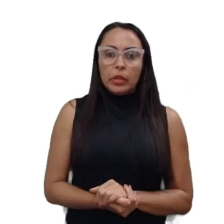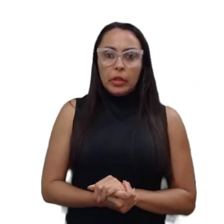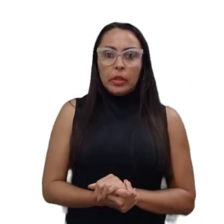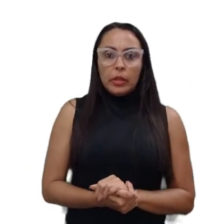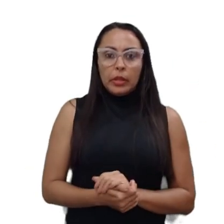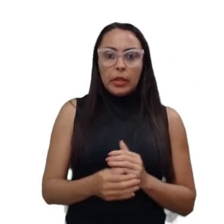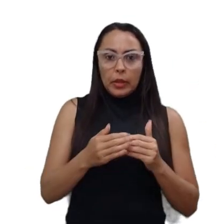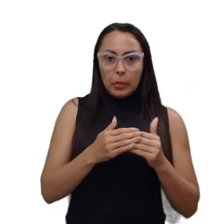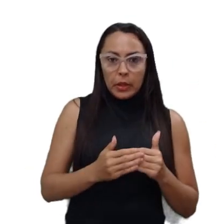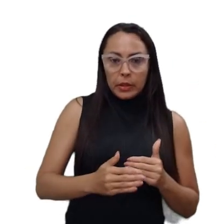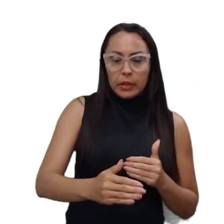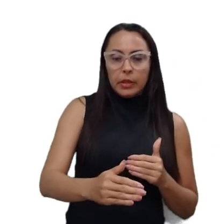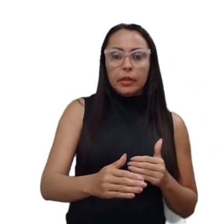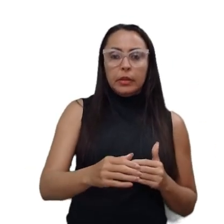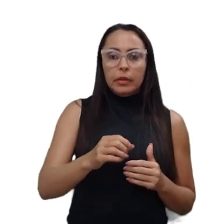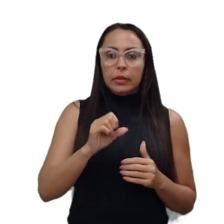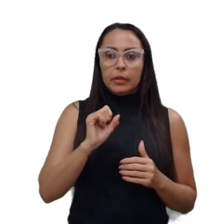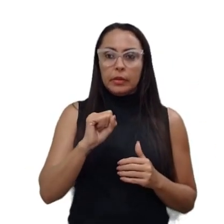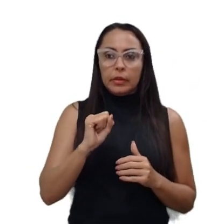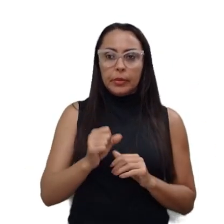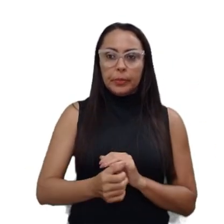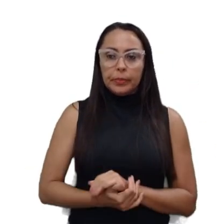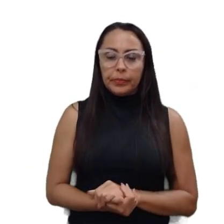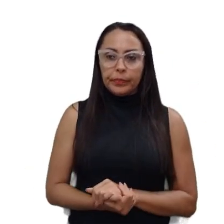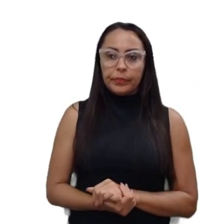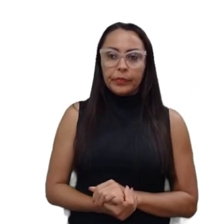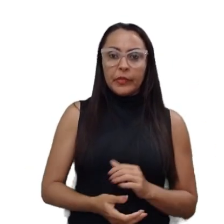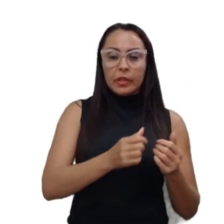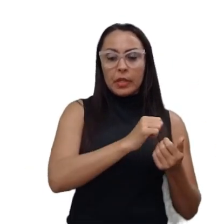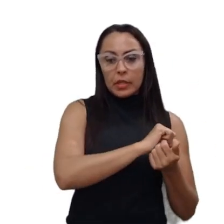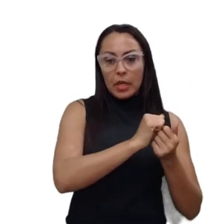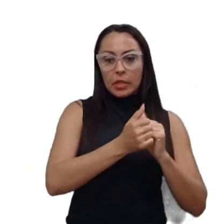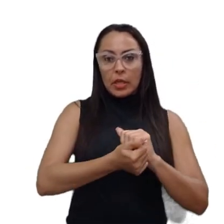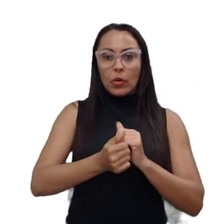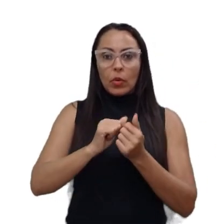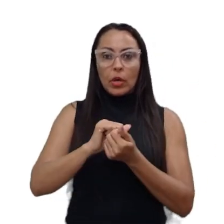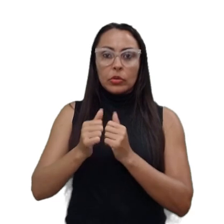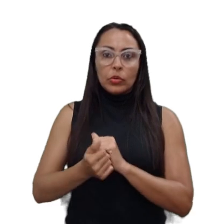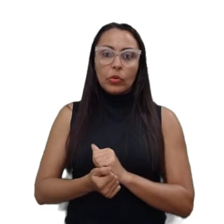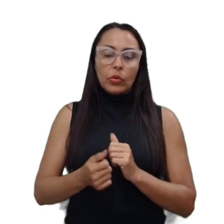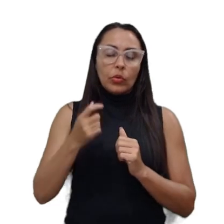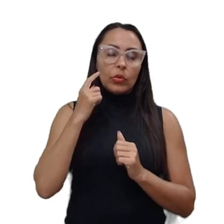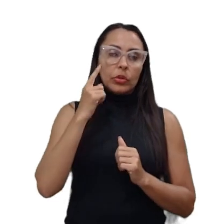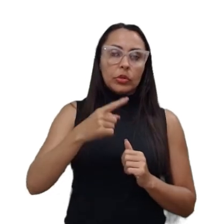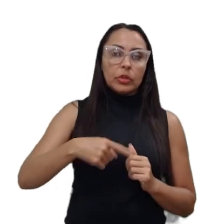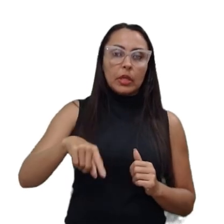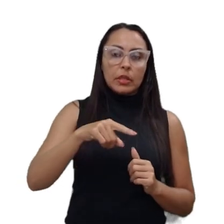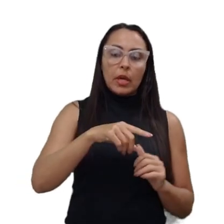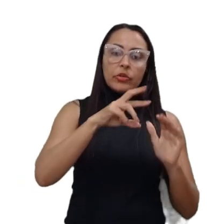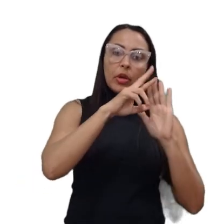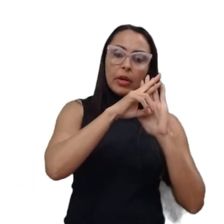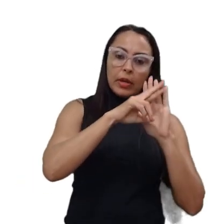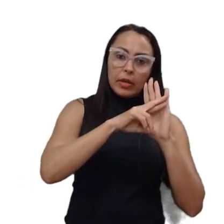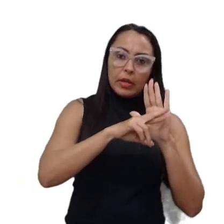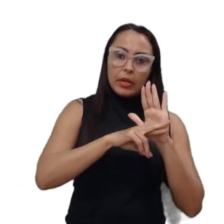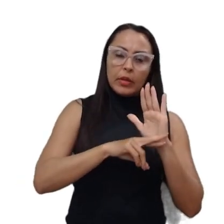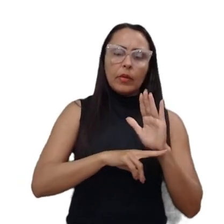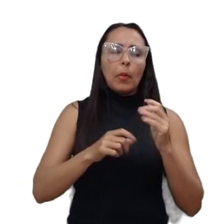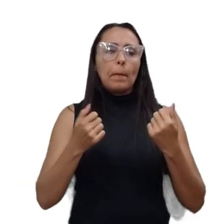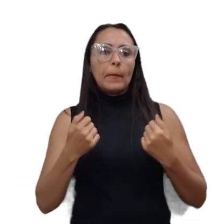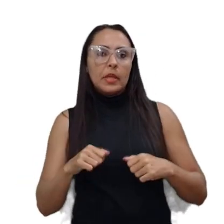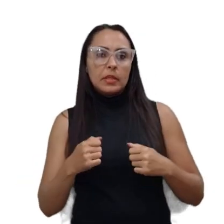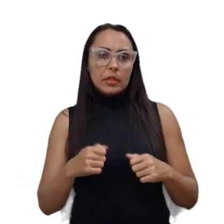desse momento, dessas adequações às atualizações da norma, também você vai